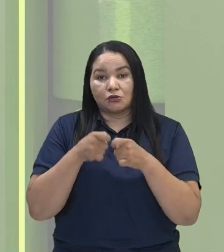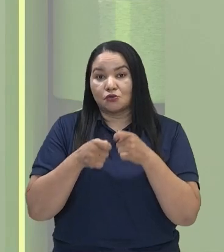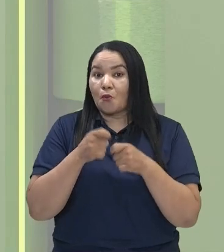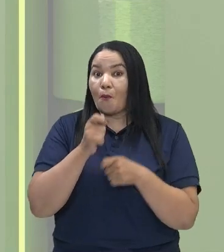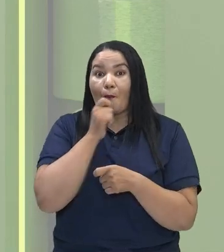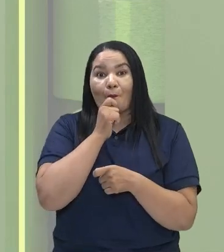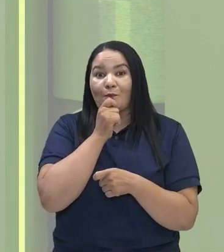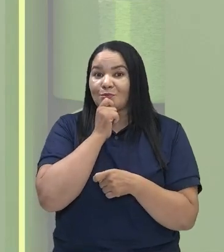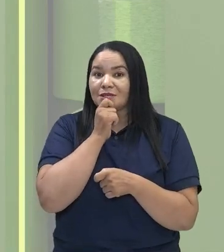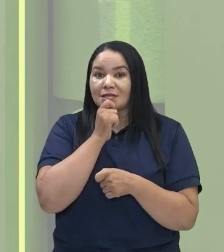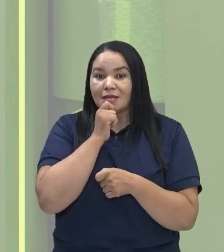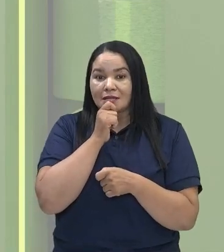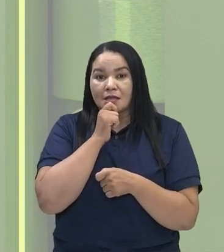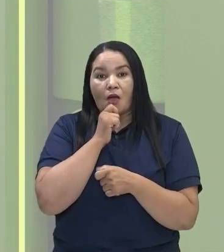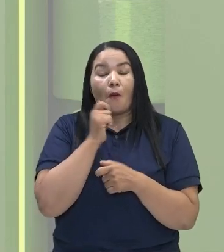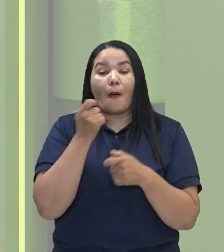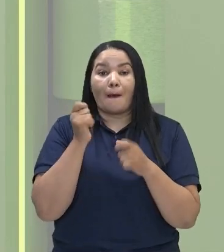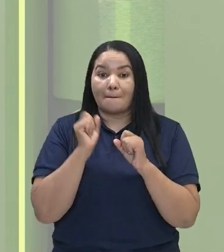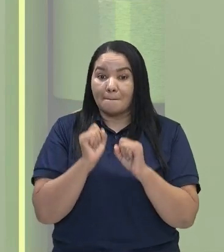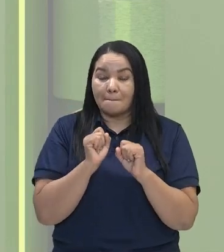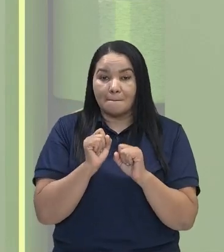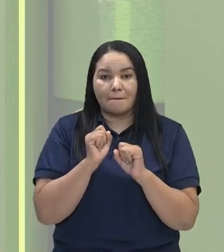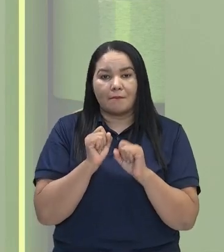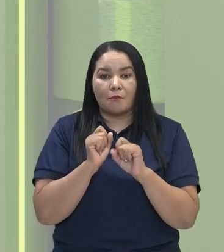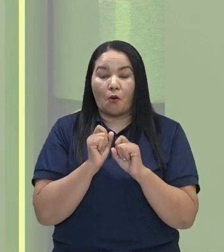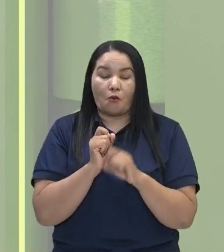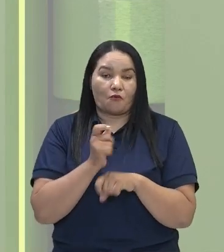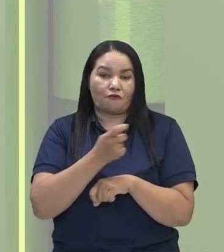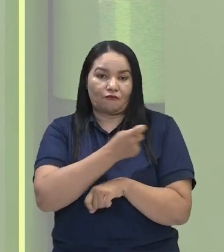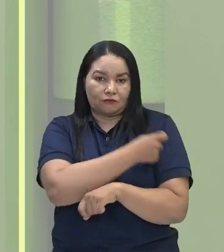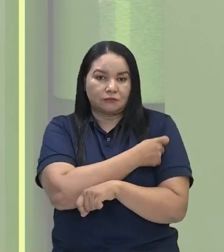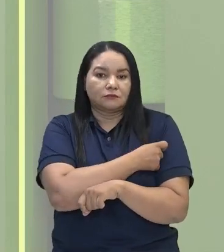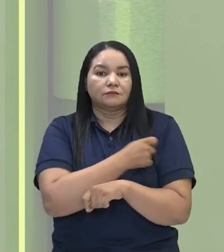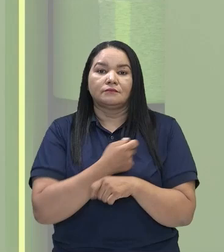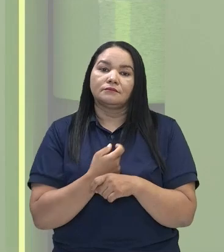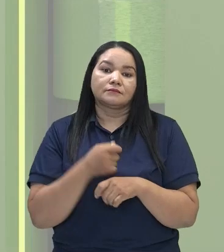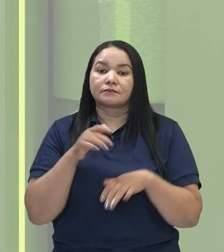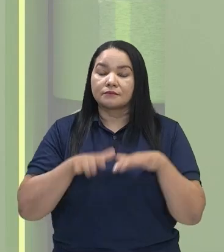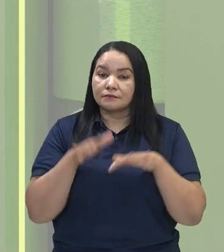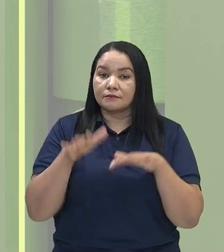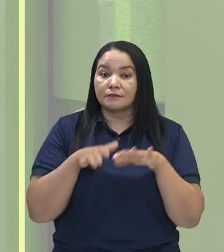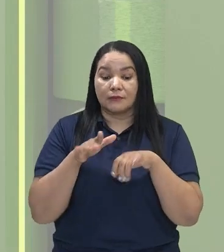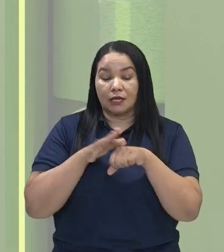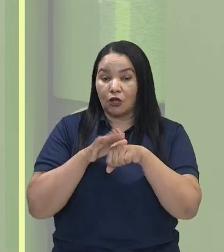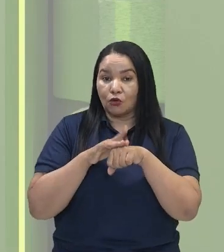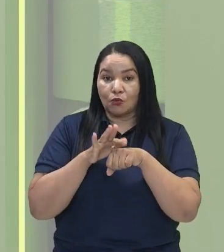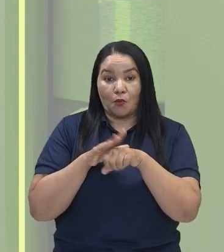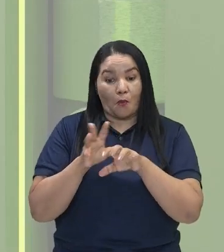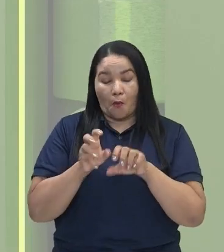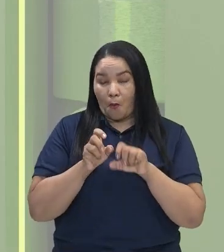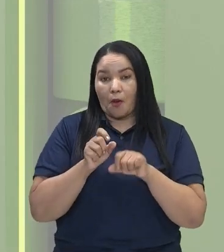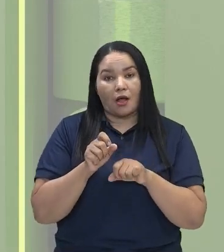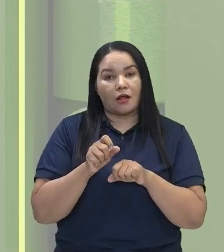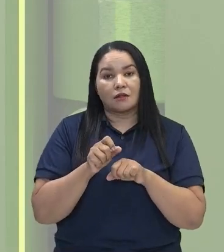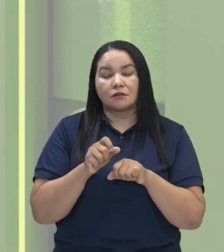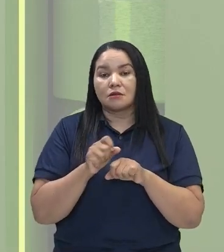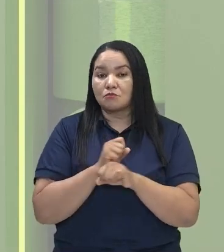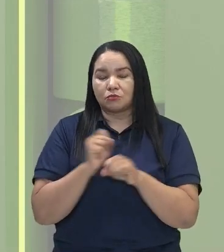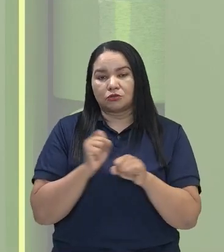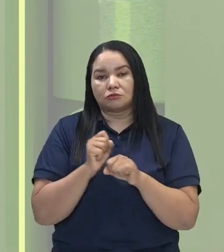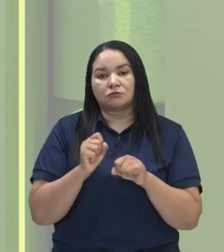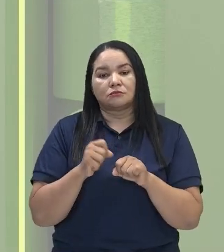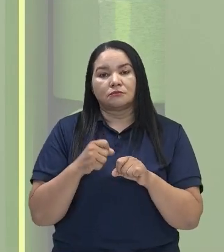sexual. Então, ela não teve a exposição ao HPV. Então, por isso que com